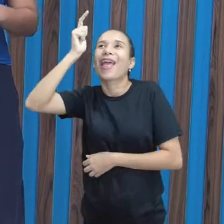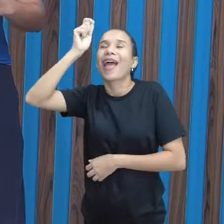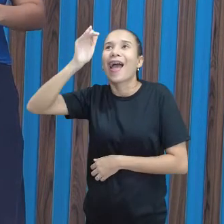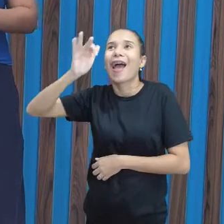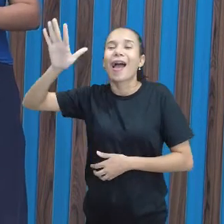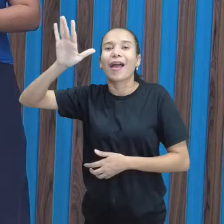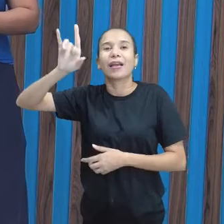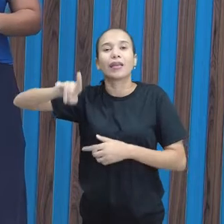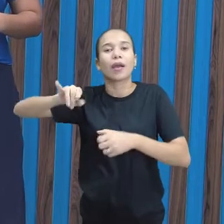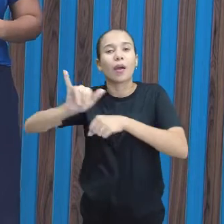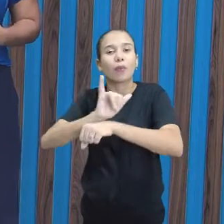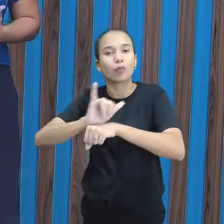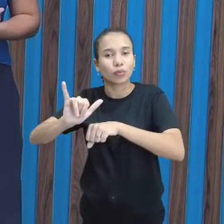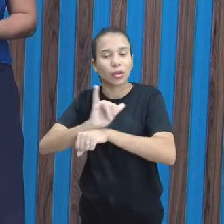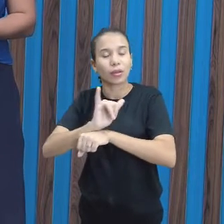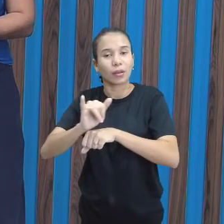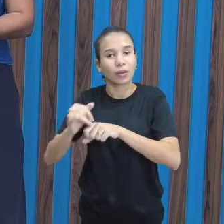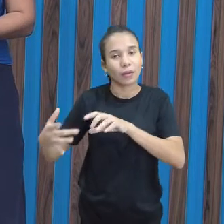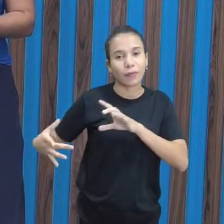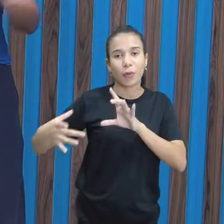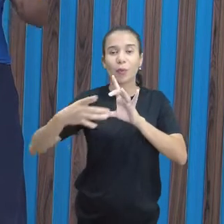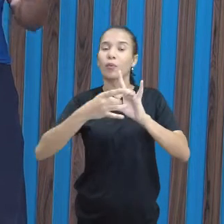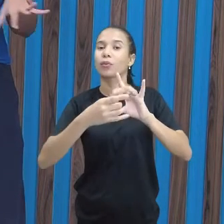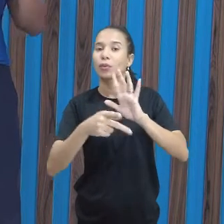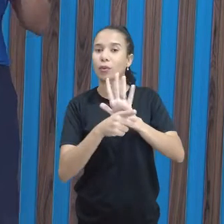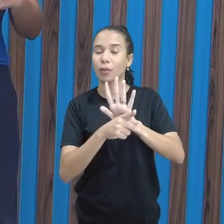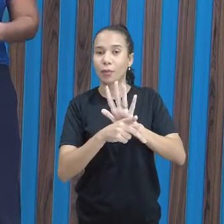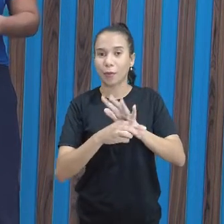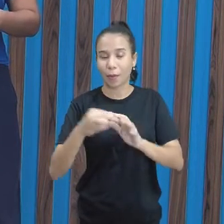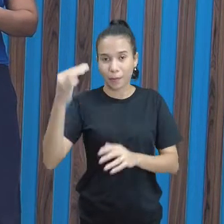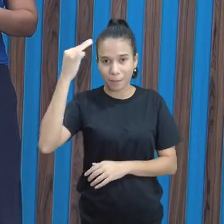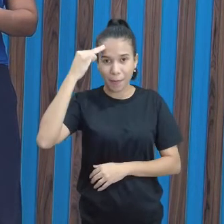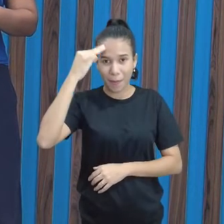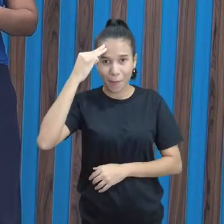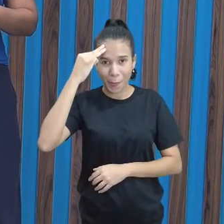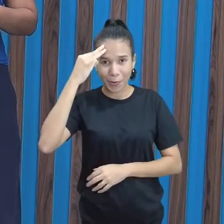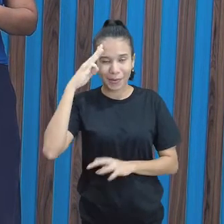o mecanismo que vai tecer o tecido da memória.